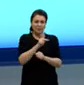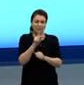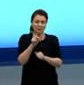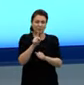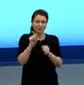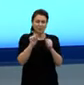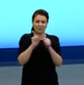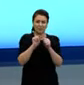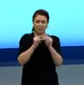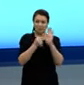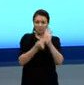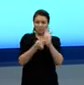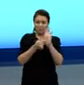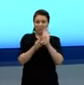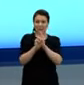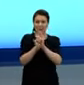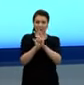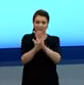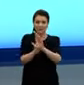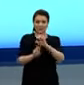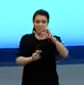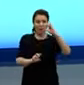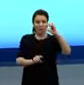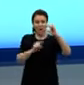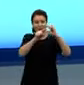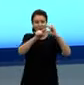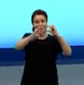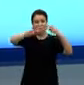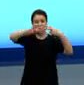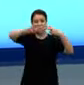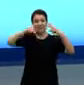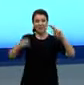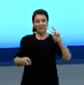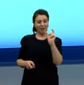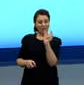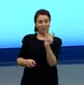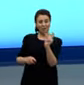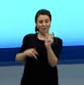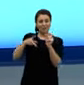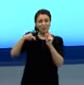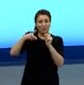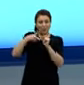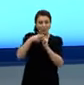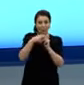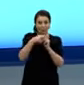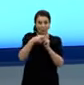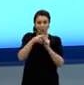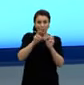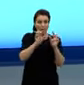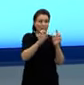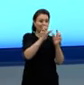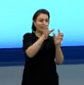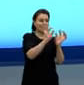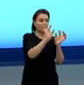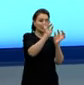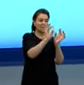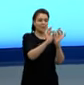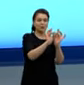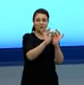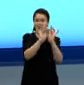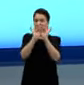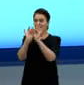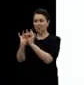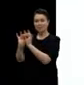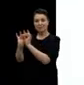uma representação desse pedacinho de DNA sendo cortado e inserido em outro DNA.